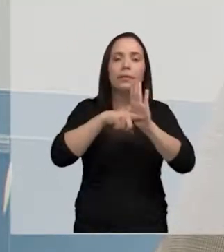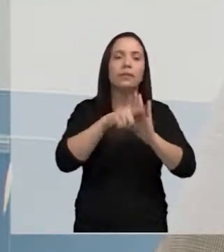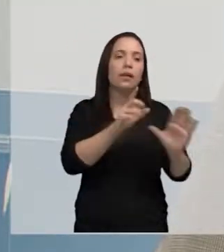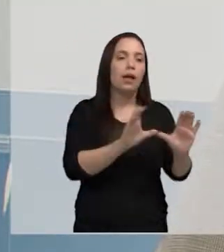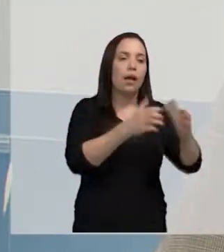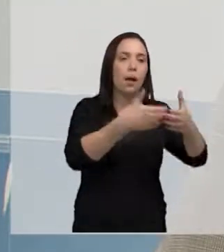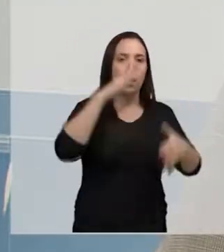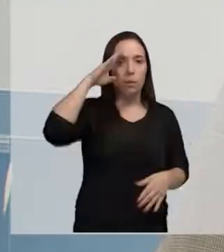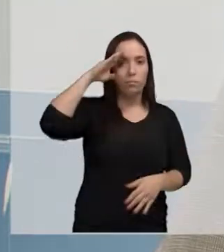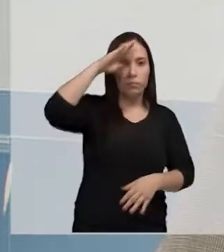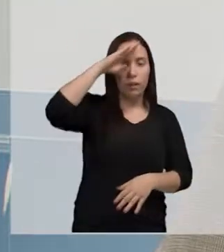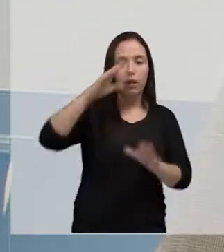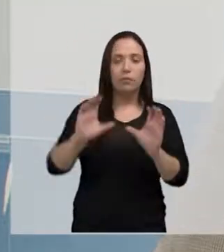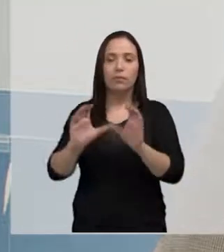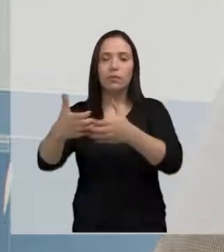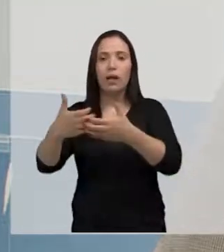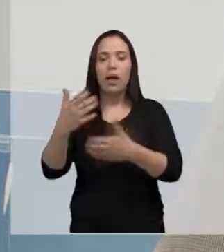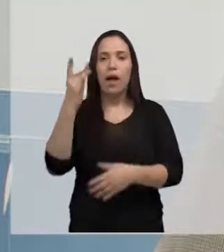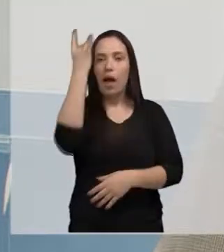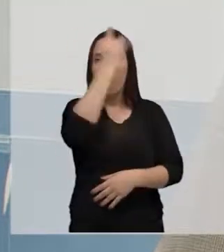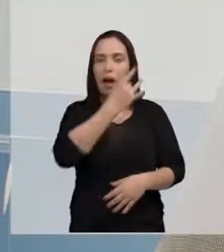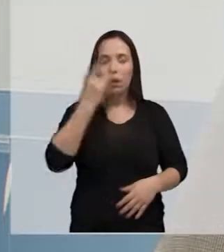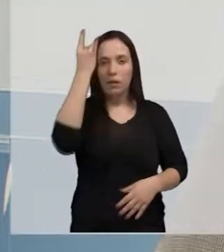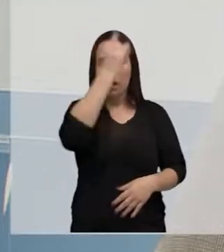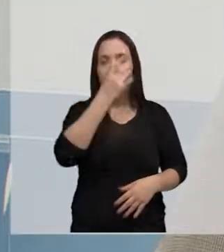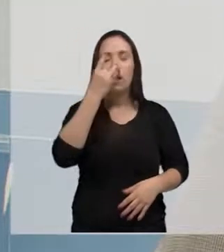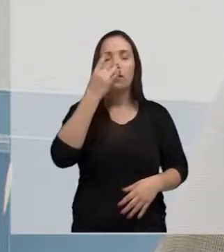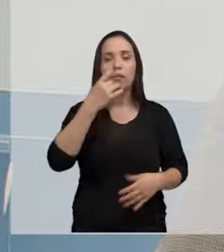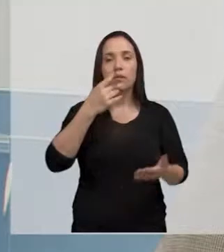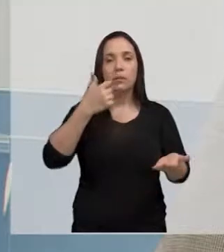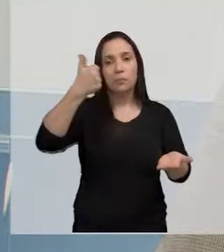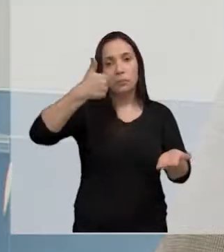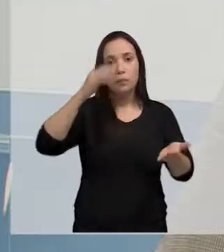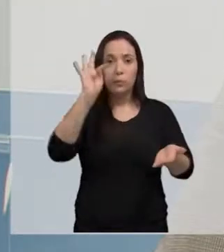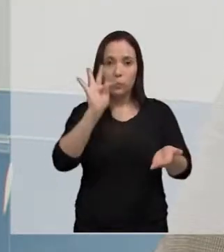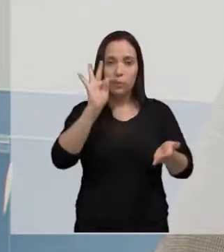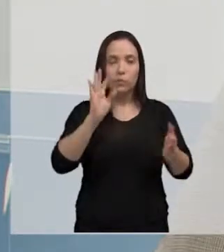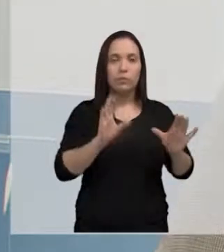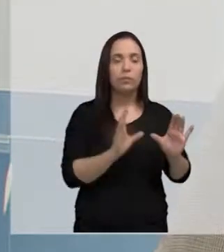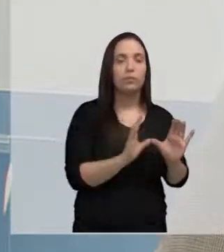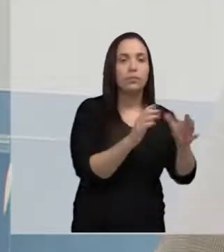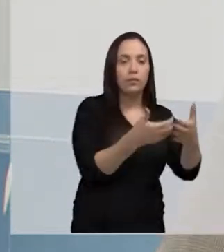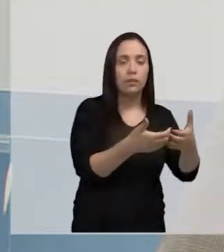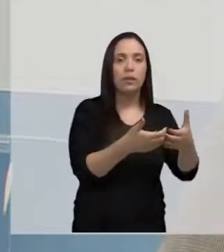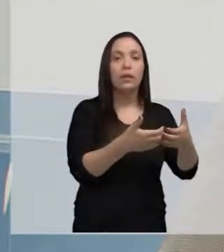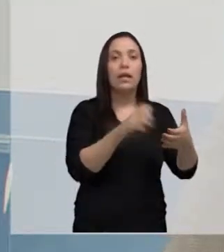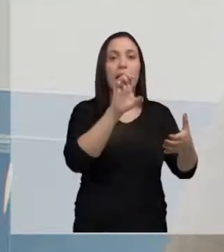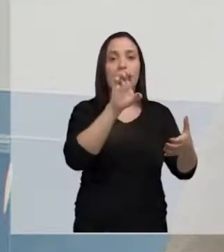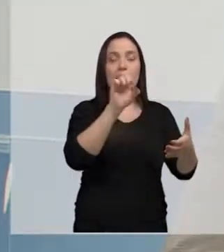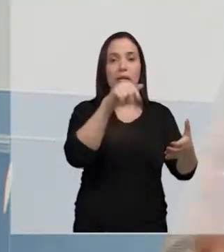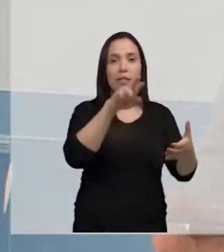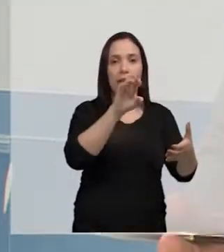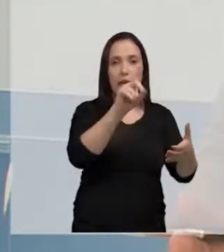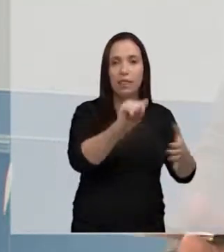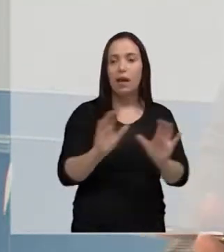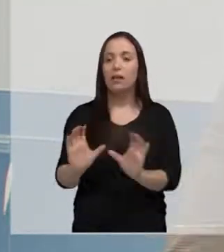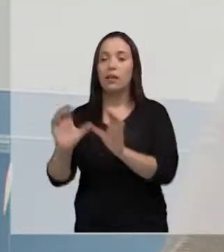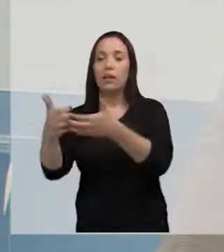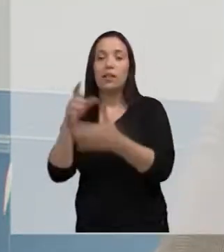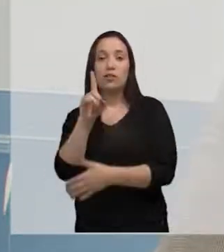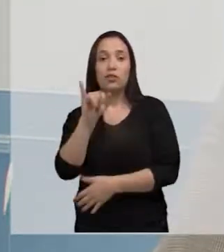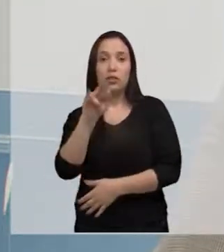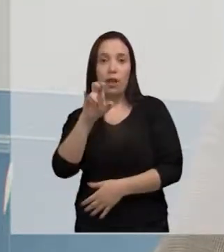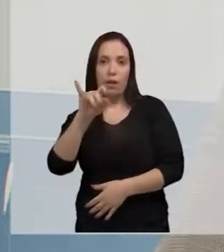Bolsonaro e Haddad no segundo turno. A população brasileira escolheu os extremos, a extrema-direita e a extrema-esquerda.